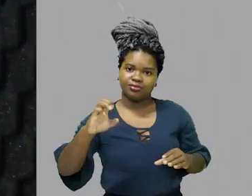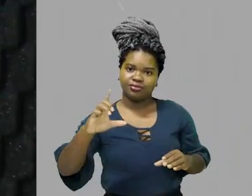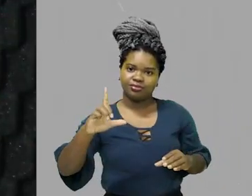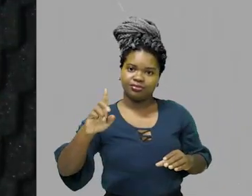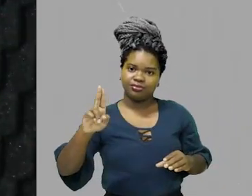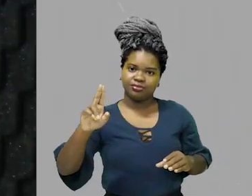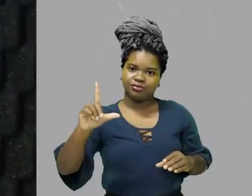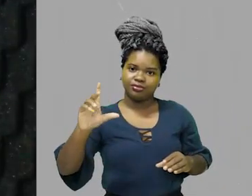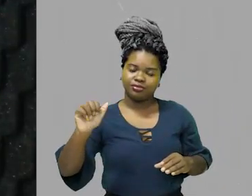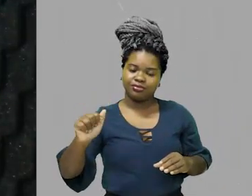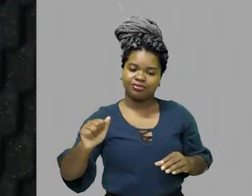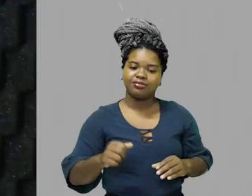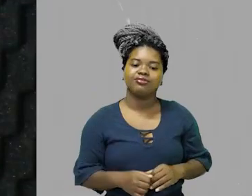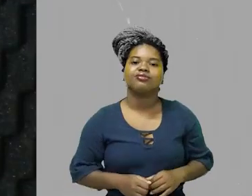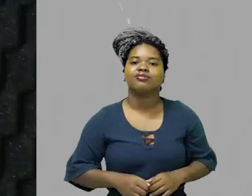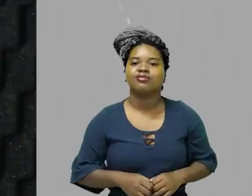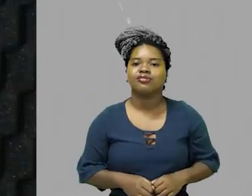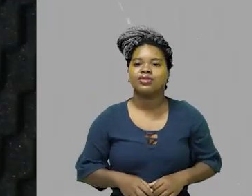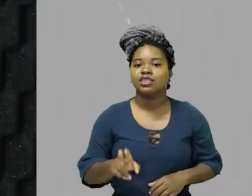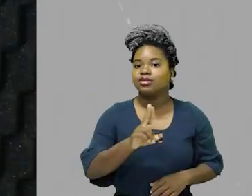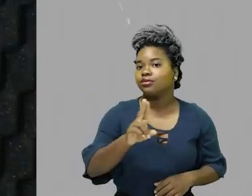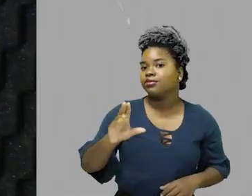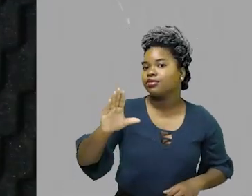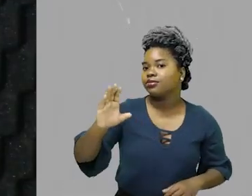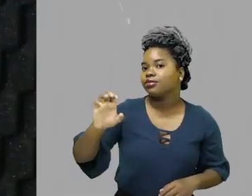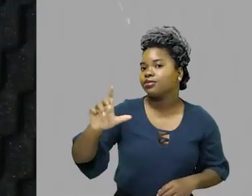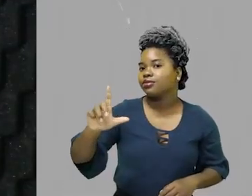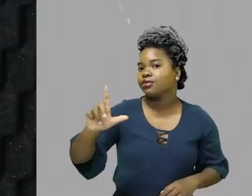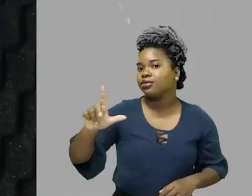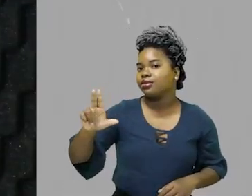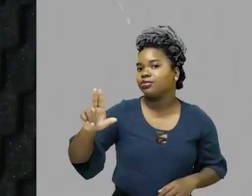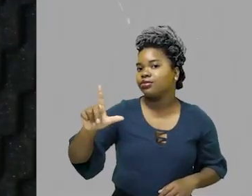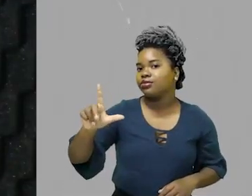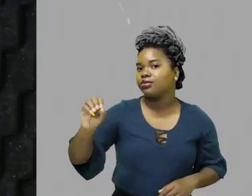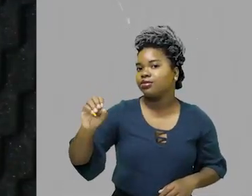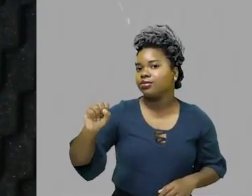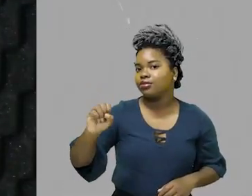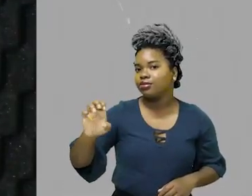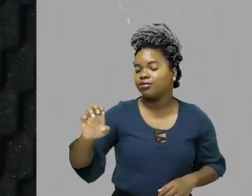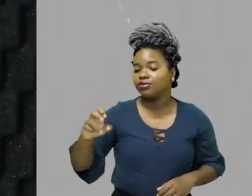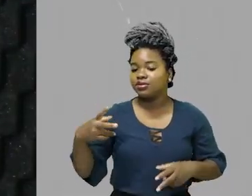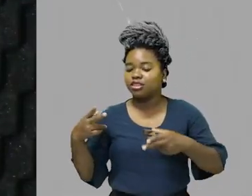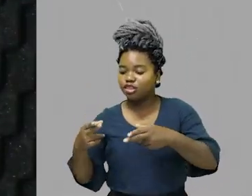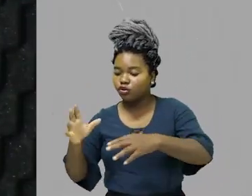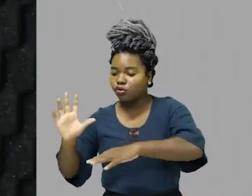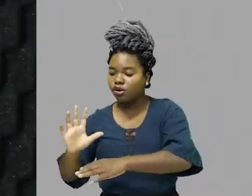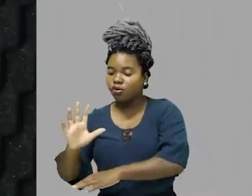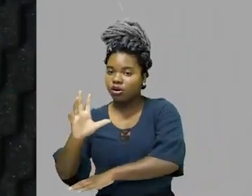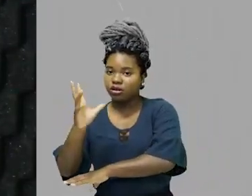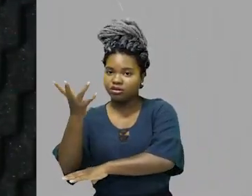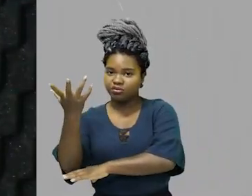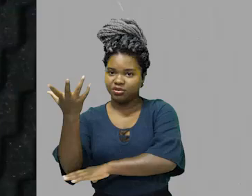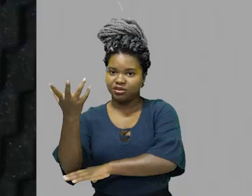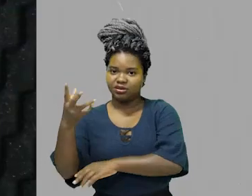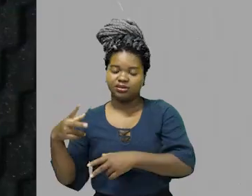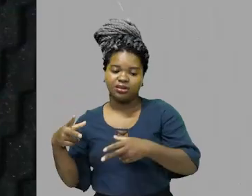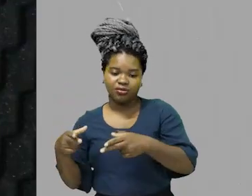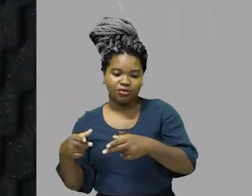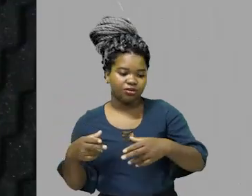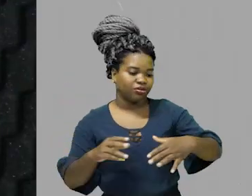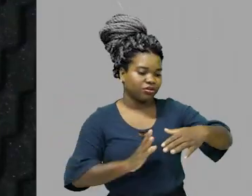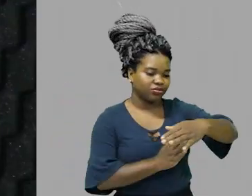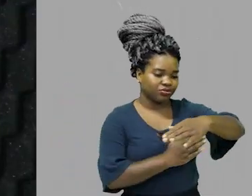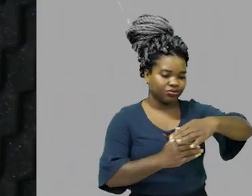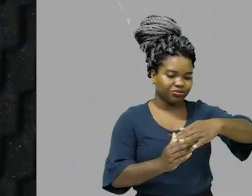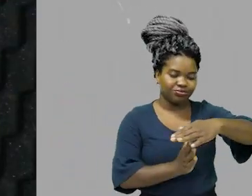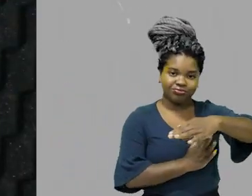por uma estrutura chamada de celulose. E as algas, assim como as plantas, têm essa mesma característica. Tá? Então, são as